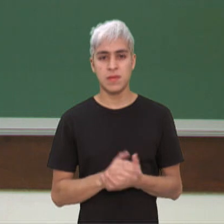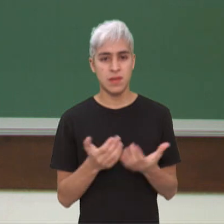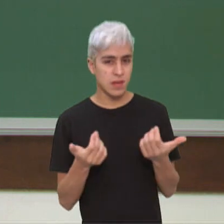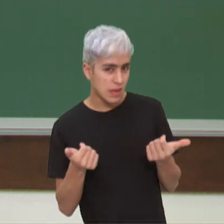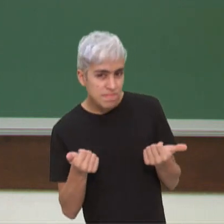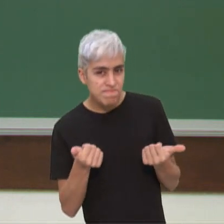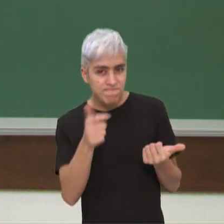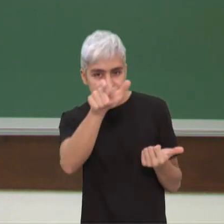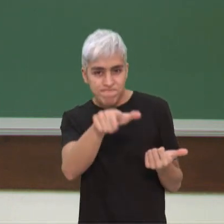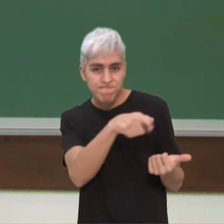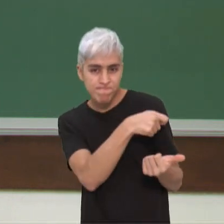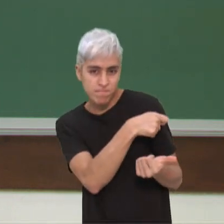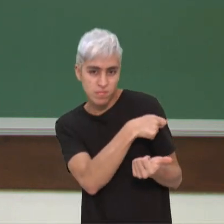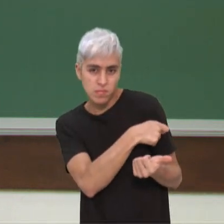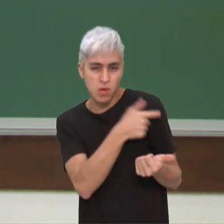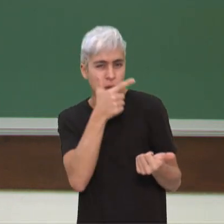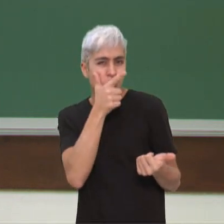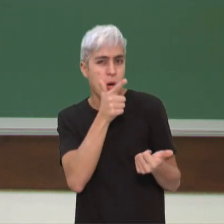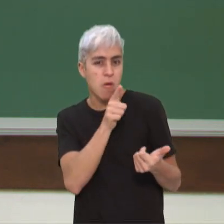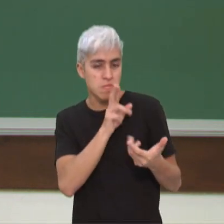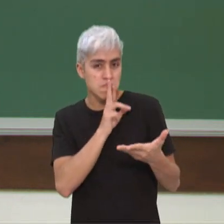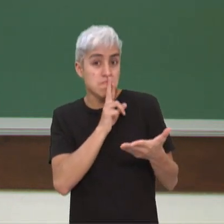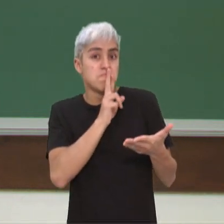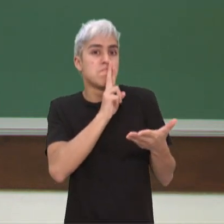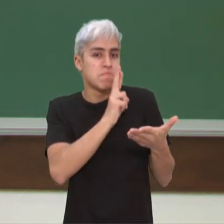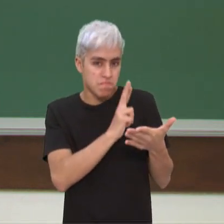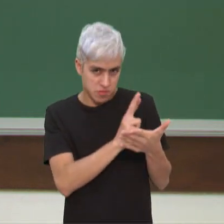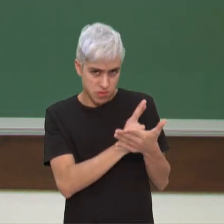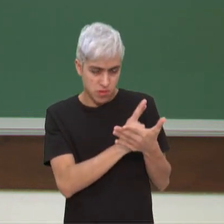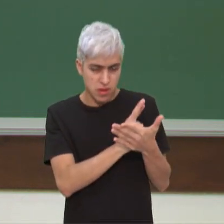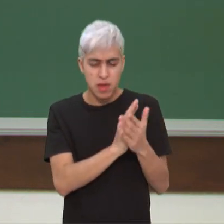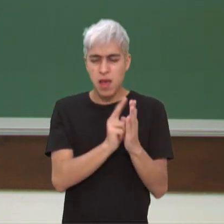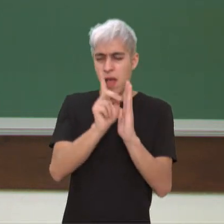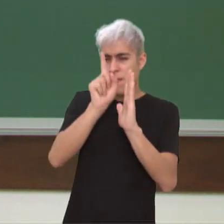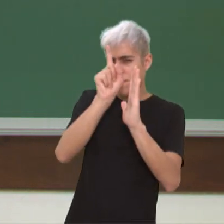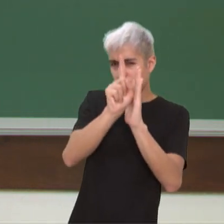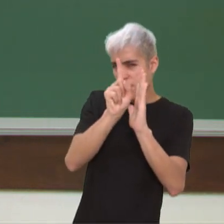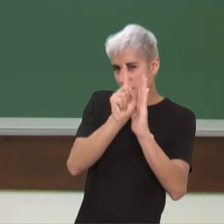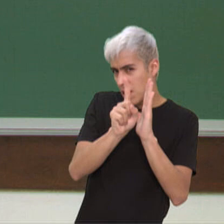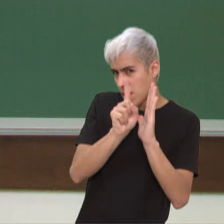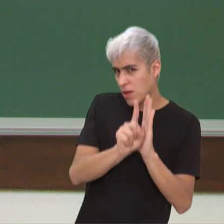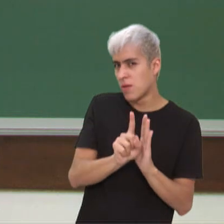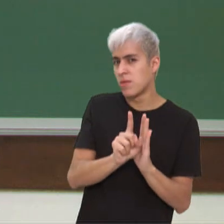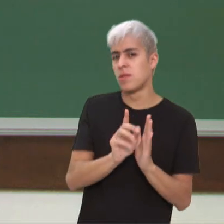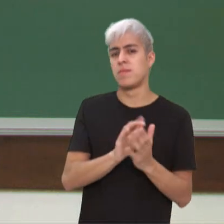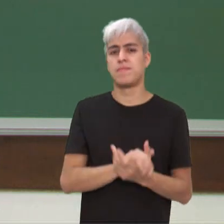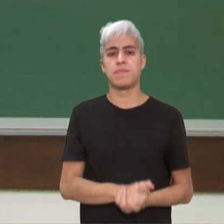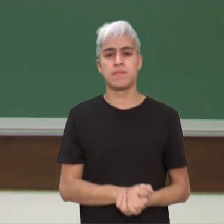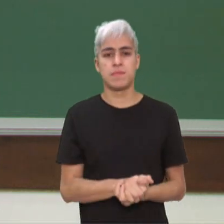E aí, caro aluno, você conseguiu responder aí a atividade que eu propus a você?